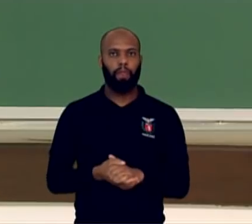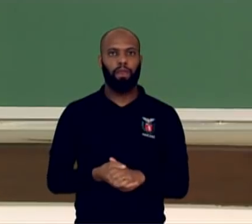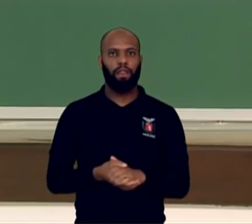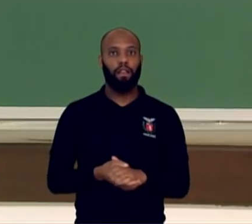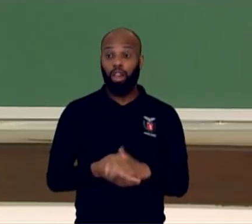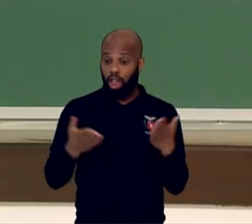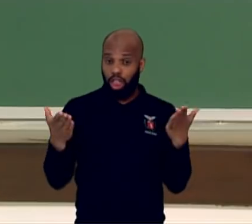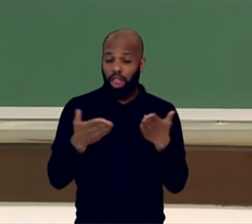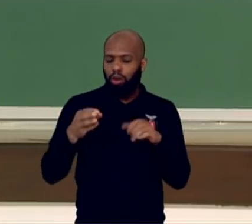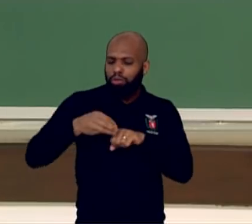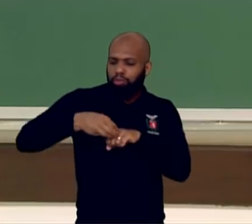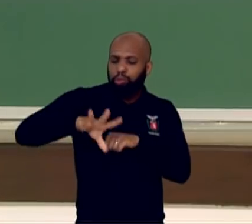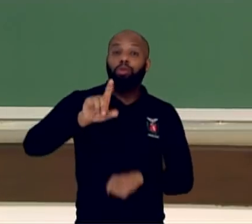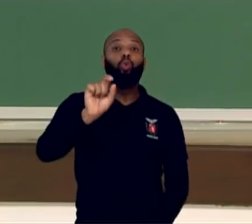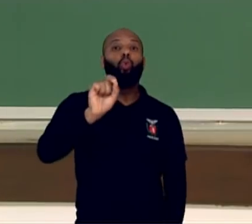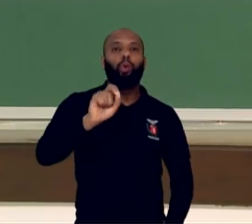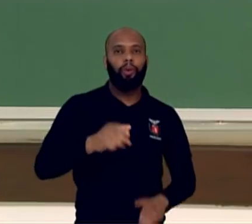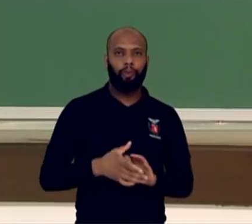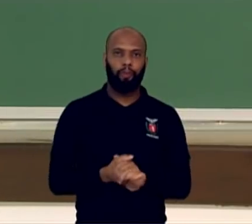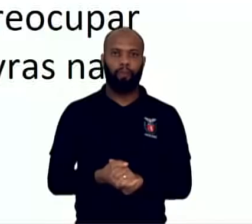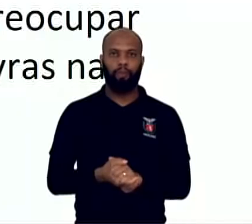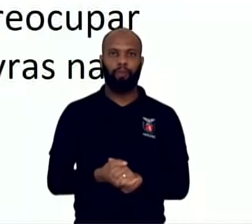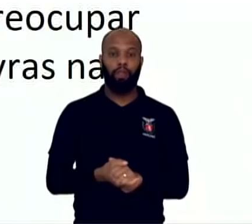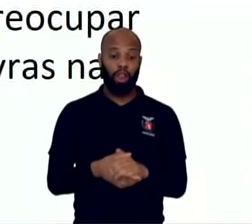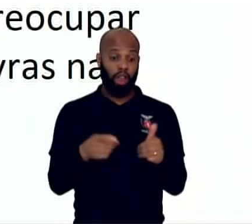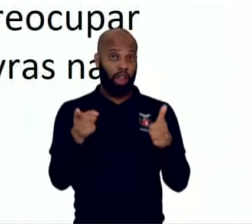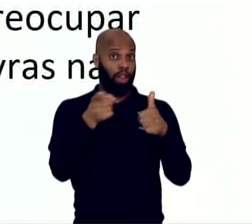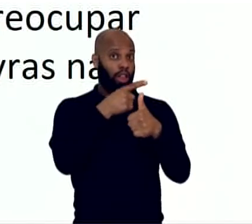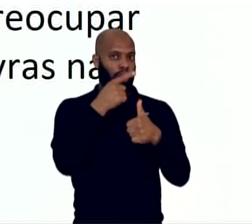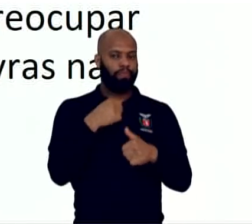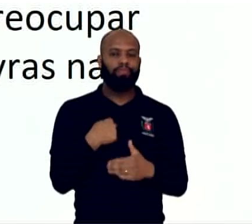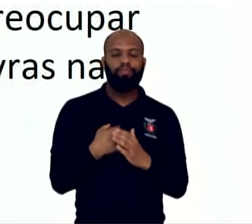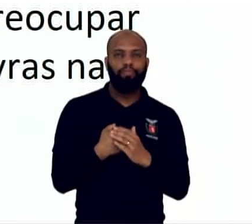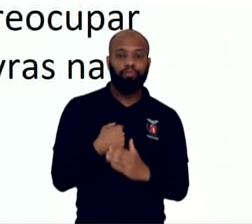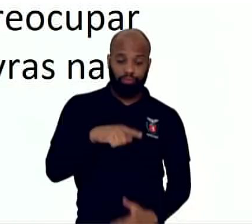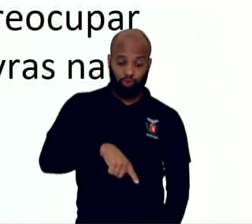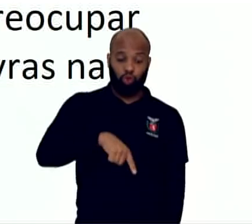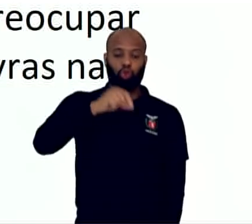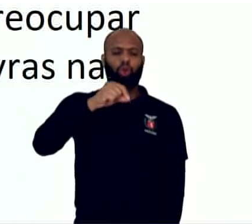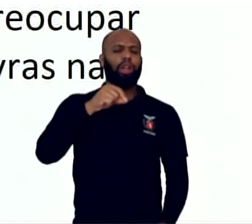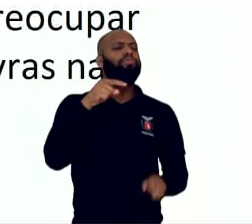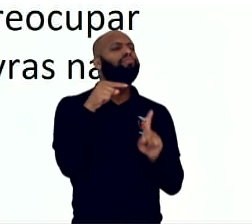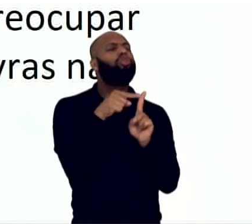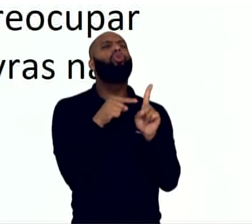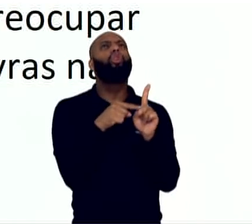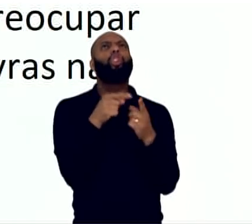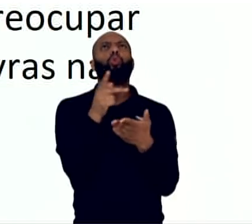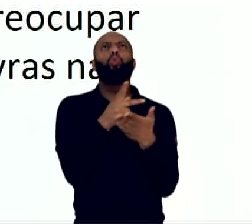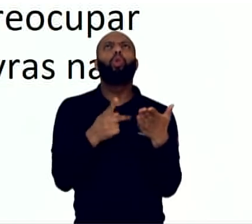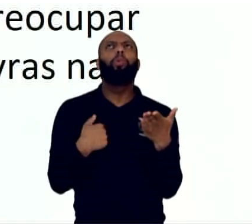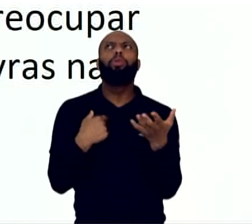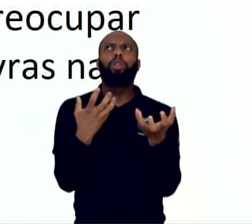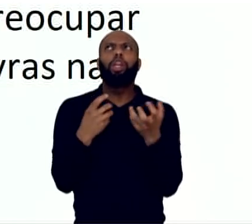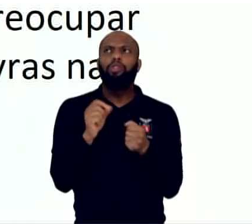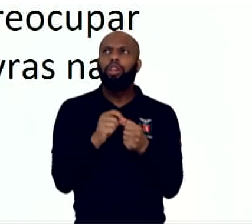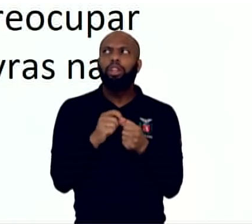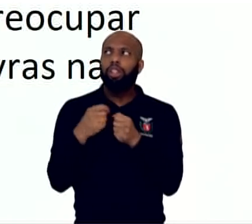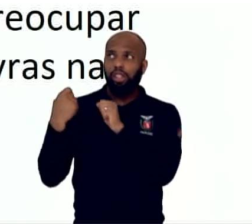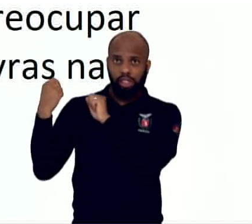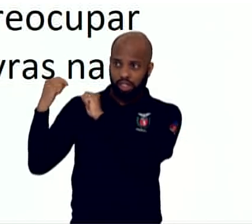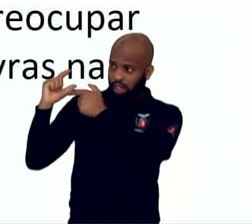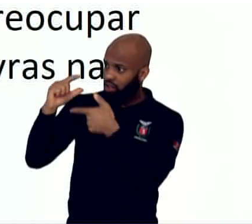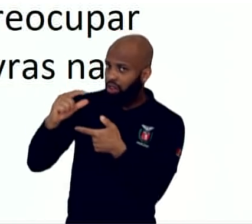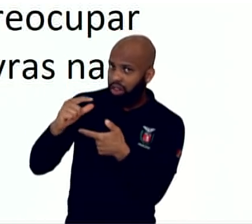Então, qual que são as dicas? Primeiro, você tem que escolher o tipo de poema que você vai fazer. É um poema